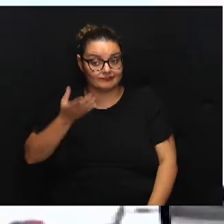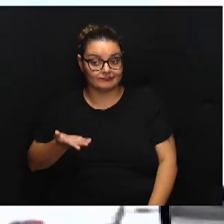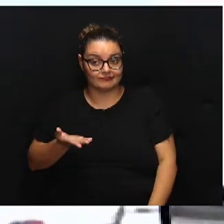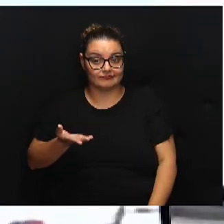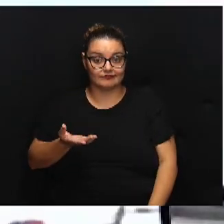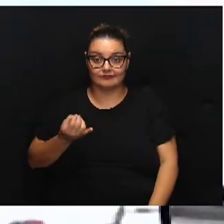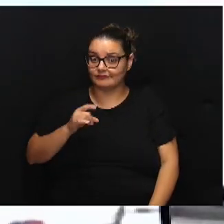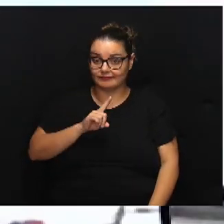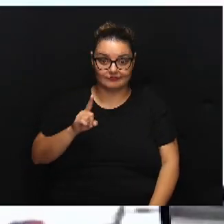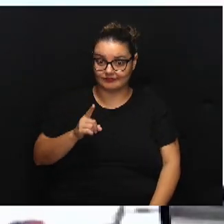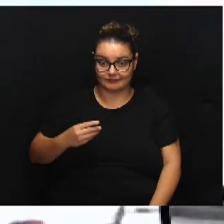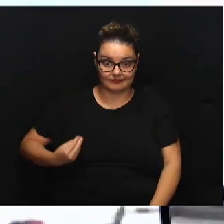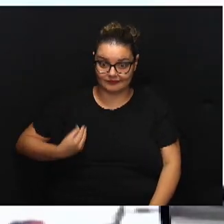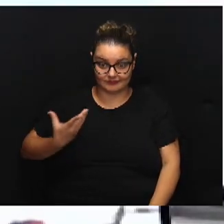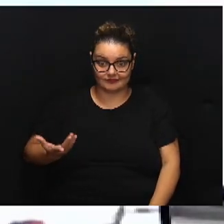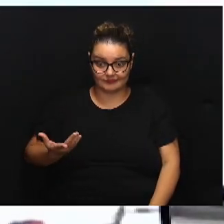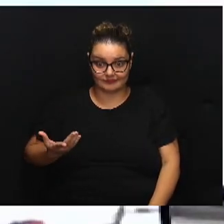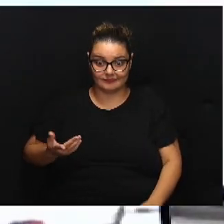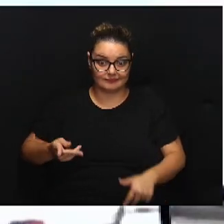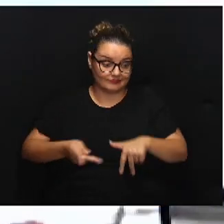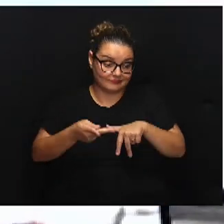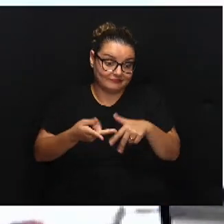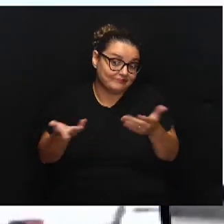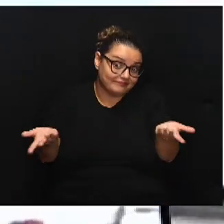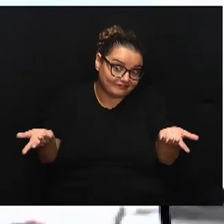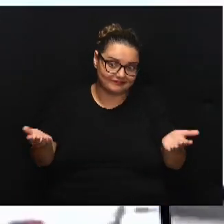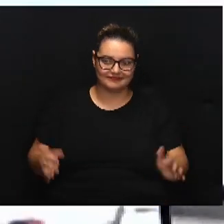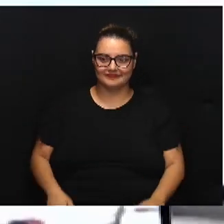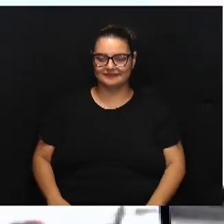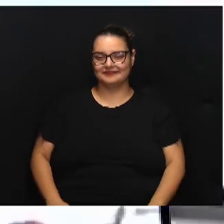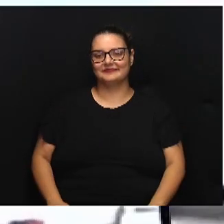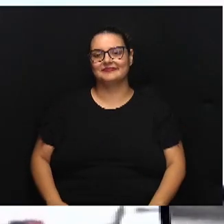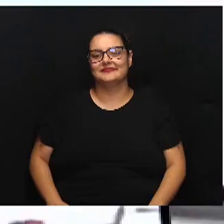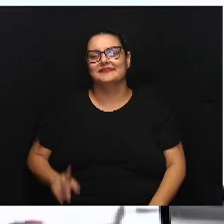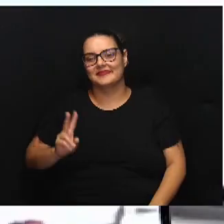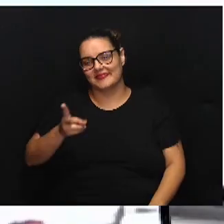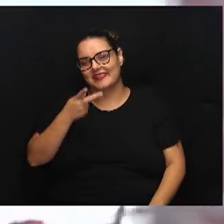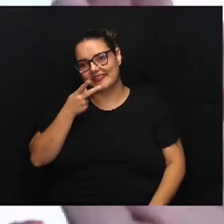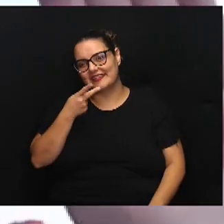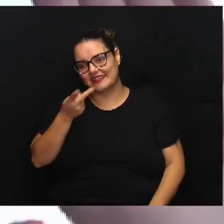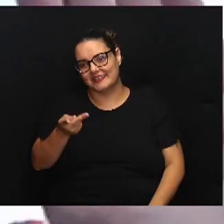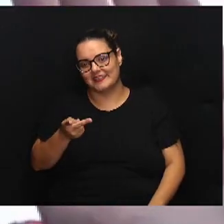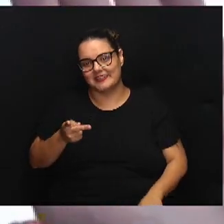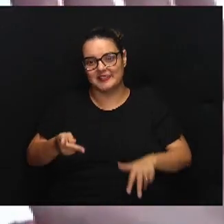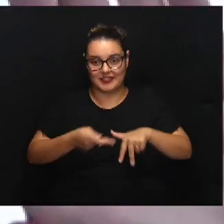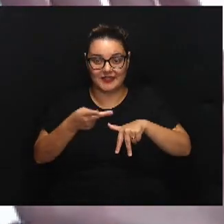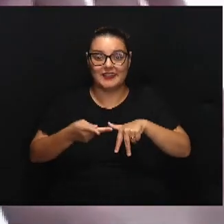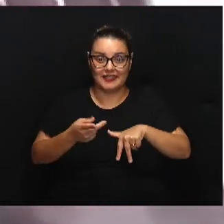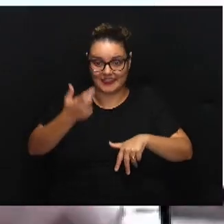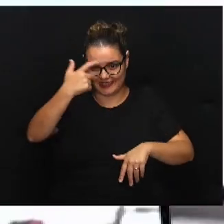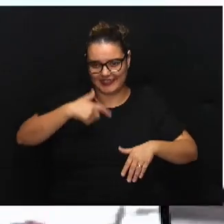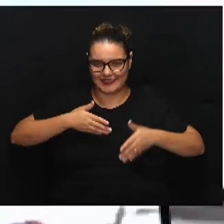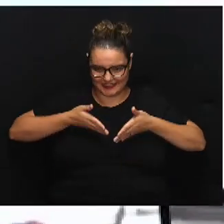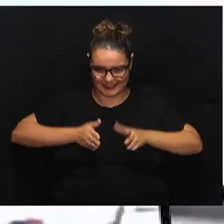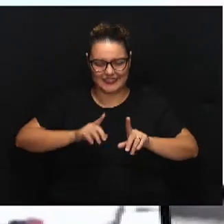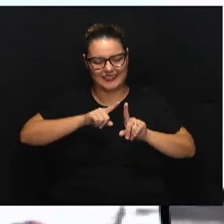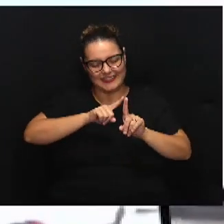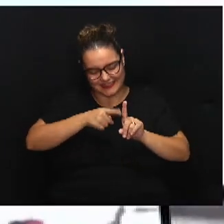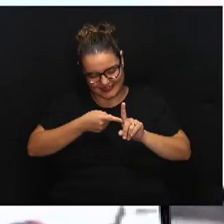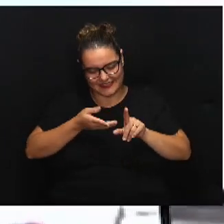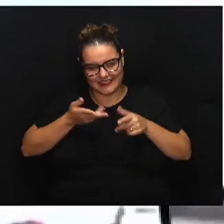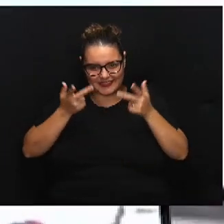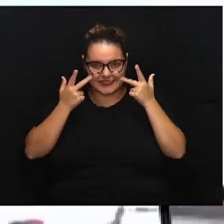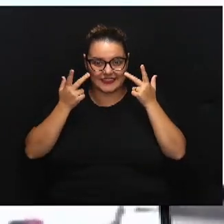viveu, é difícil, fica o meu discurso aqui, mas... Aí eu sempre falo que eu posso fazer o discurso porque eu tive de parto vaginal. Fora que é a